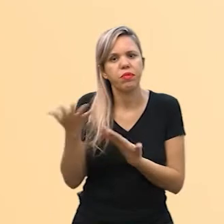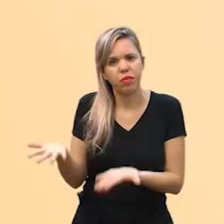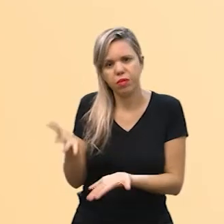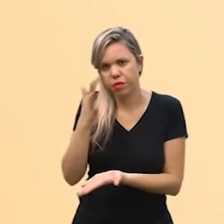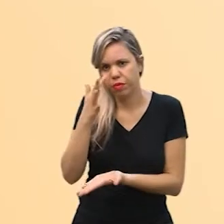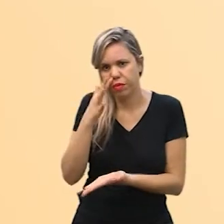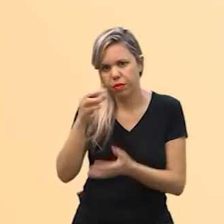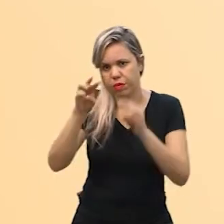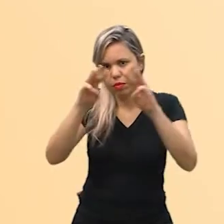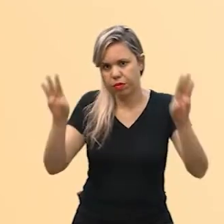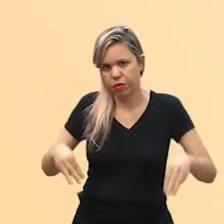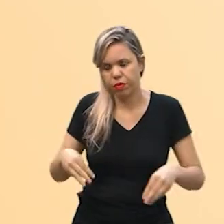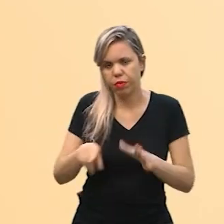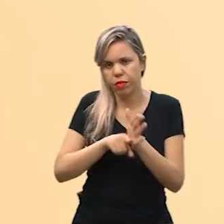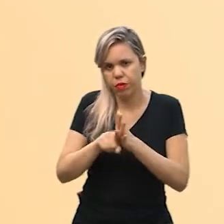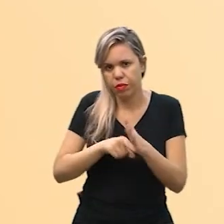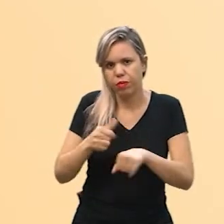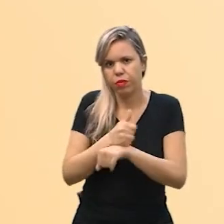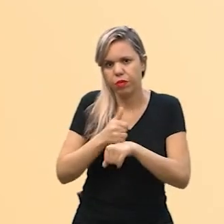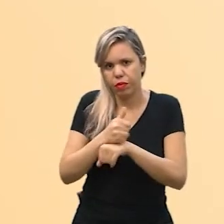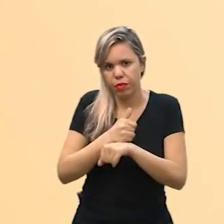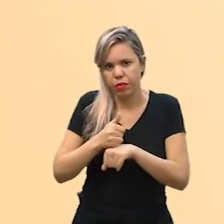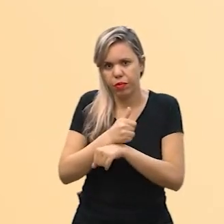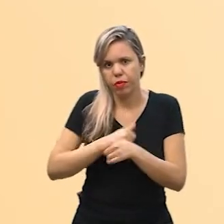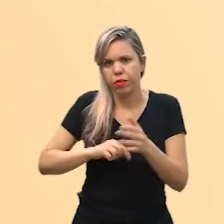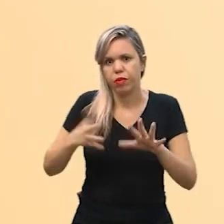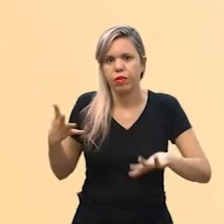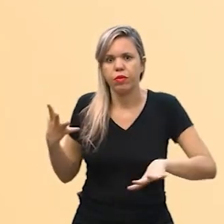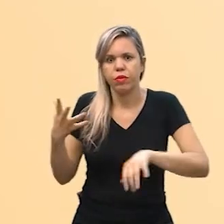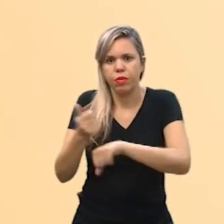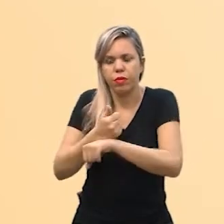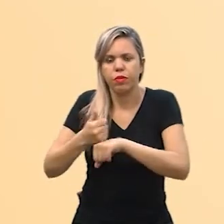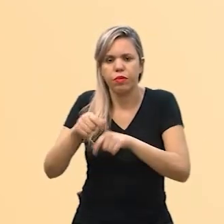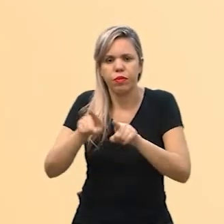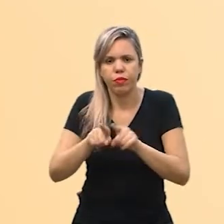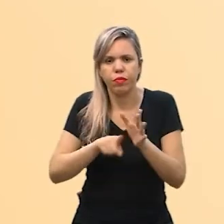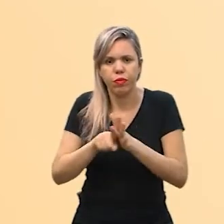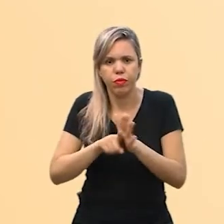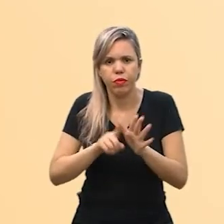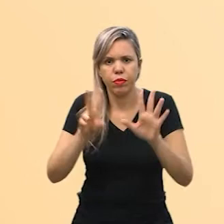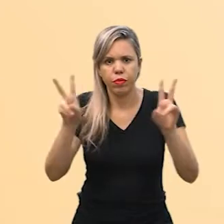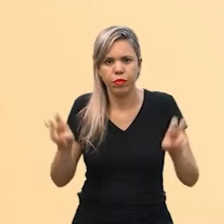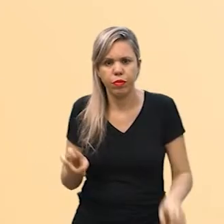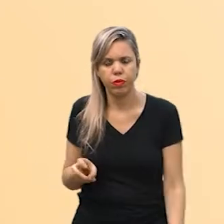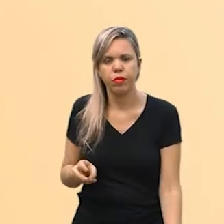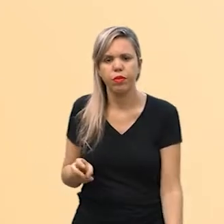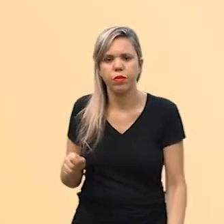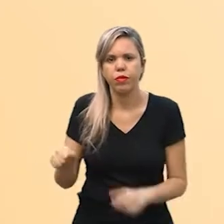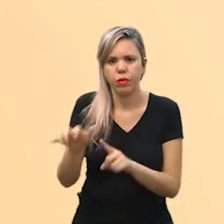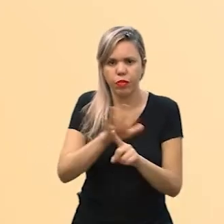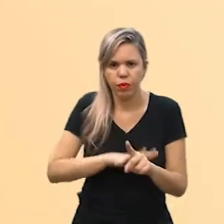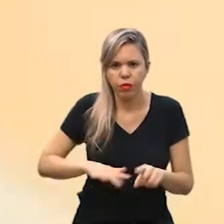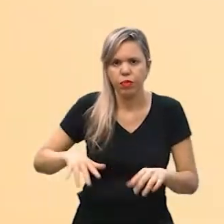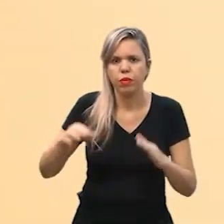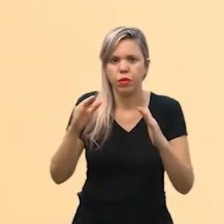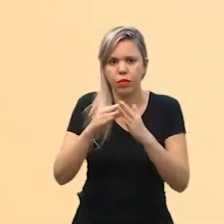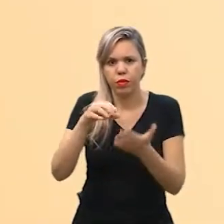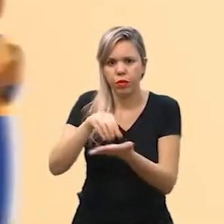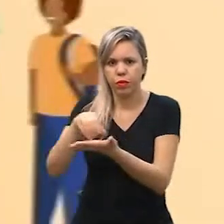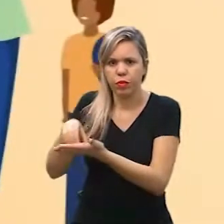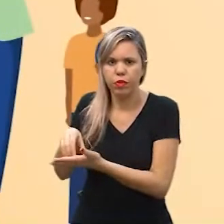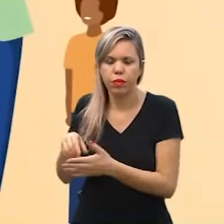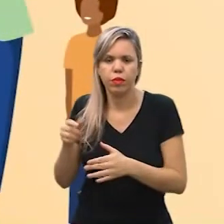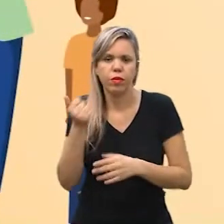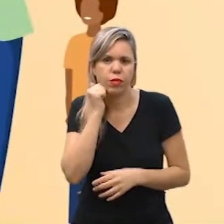A museologia é uma profissão multidisciplinar que estuda as relações entre a sociedade e seu patrimônio. É